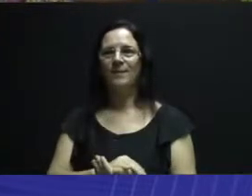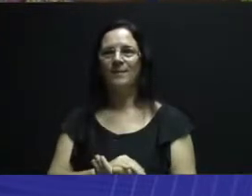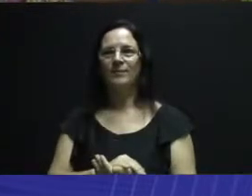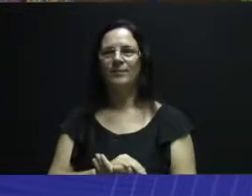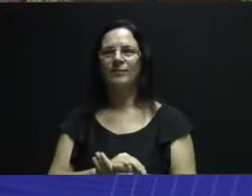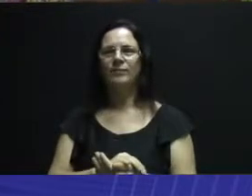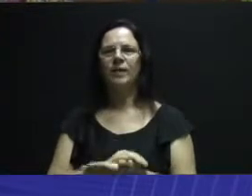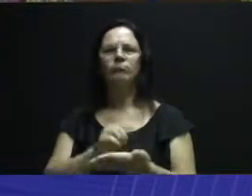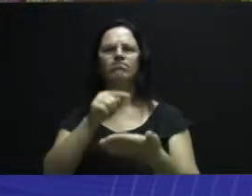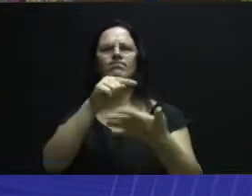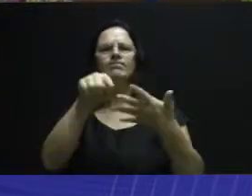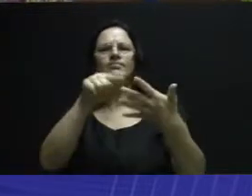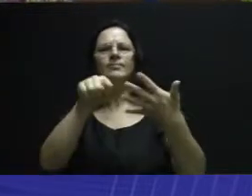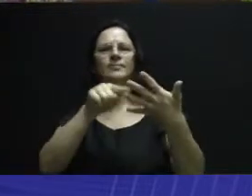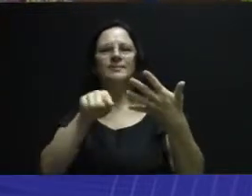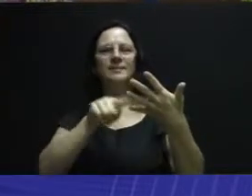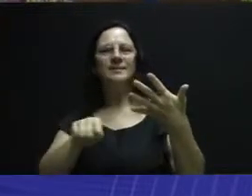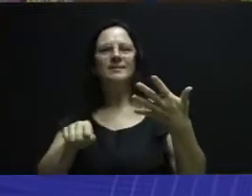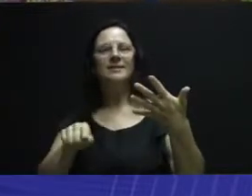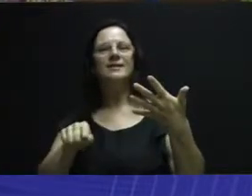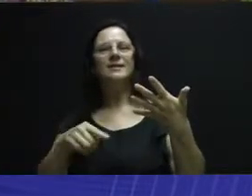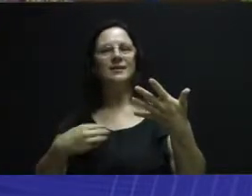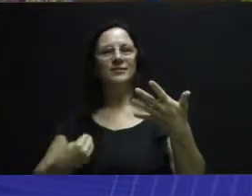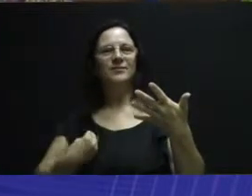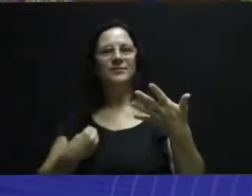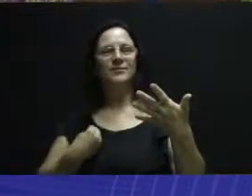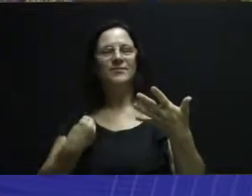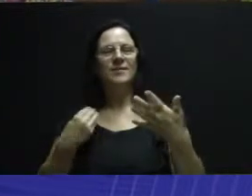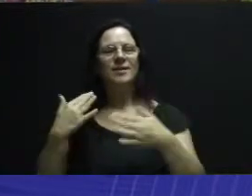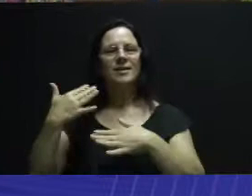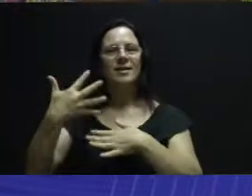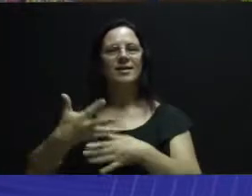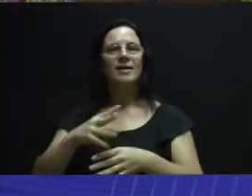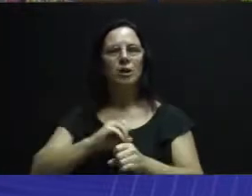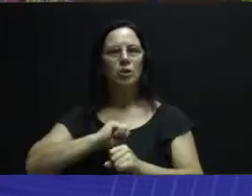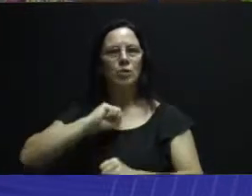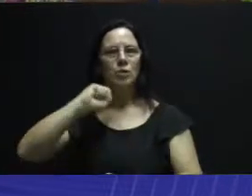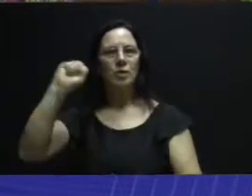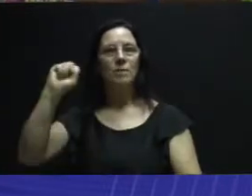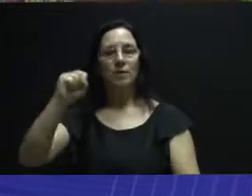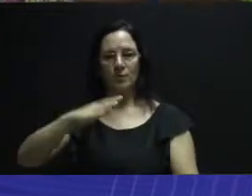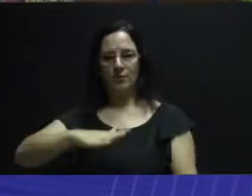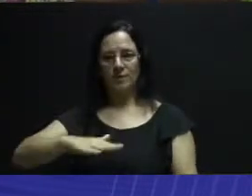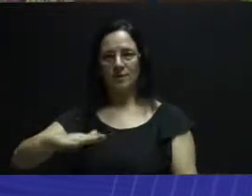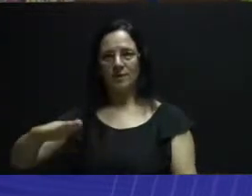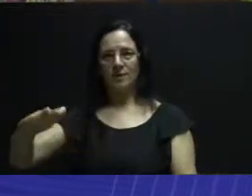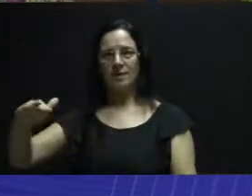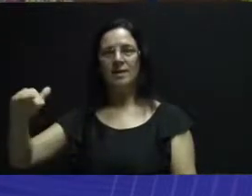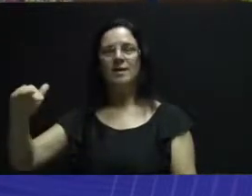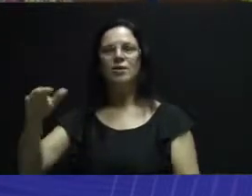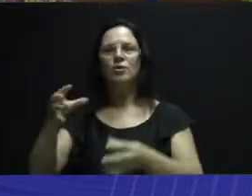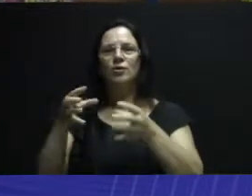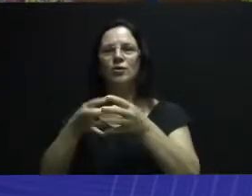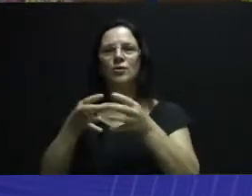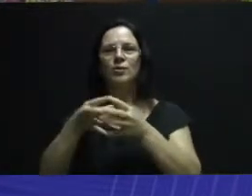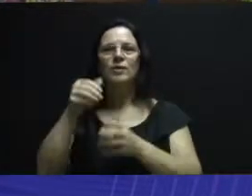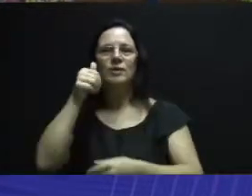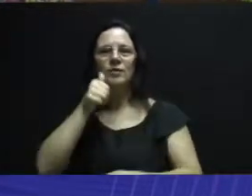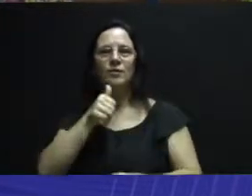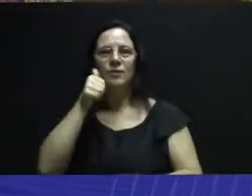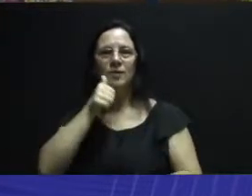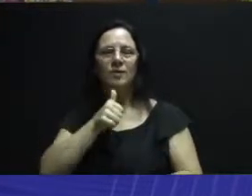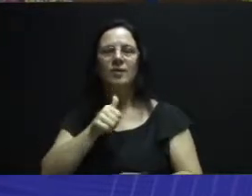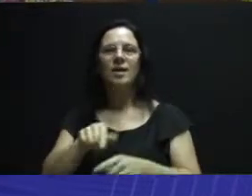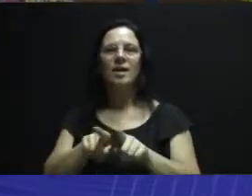enumera conquistas em seu currículo, sendo campeã estadual infantil e mirim com equipes femininas e